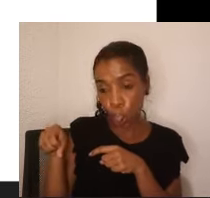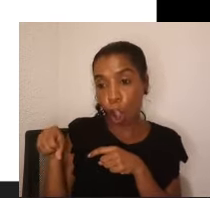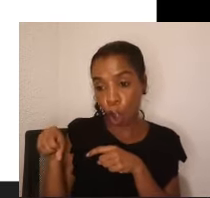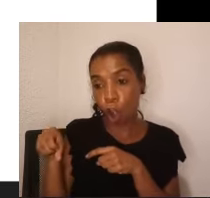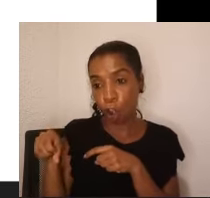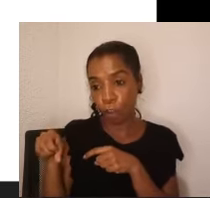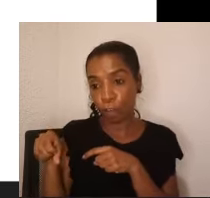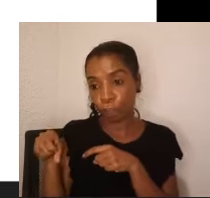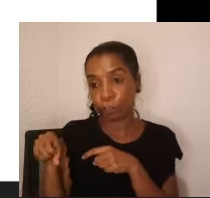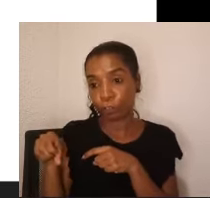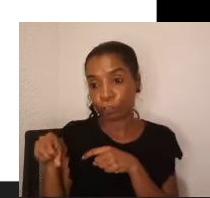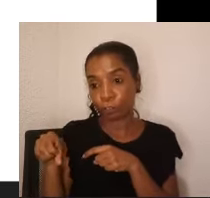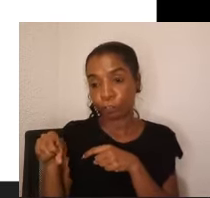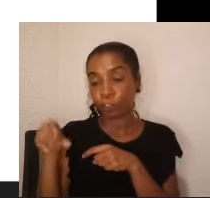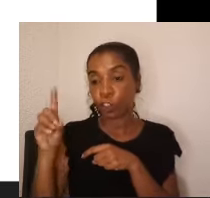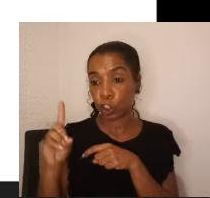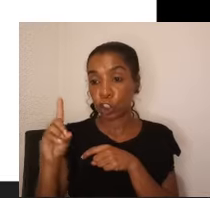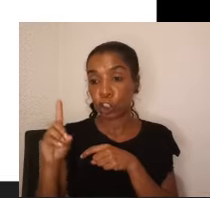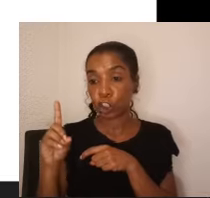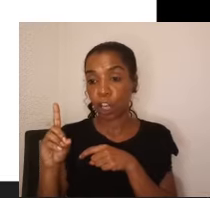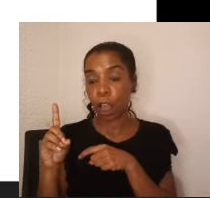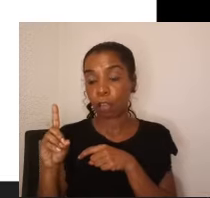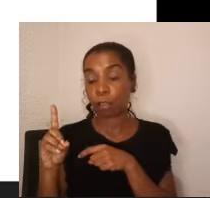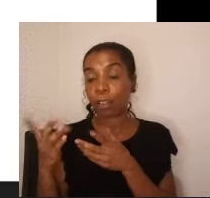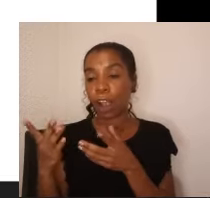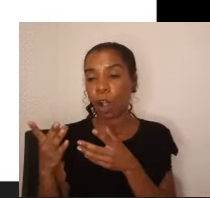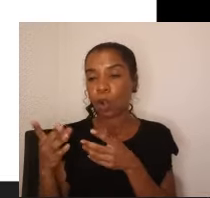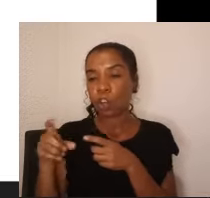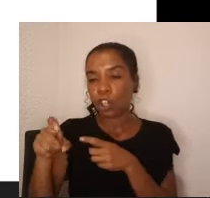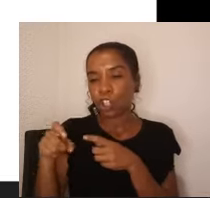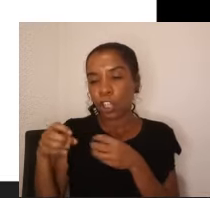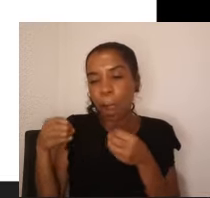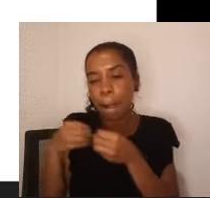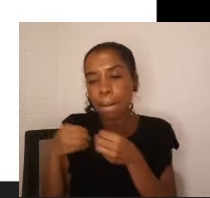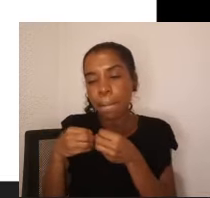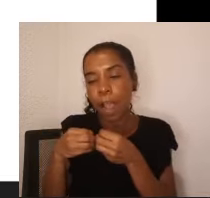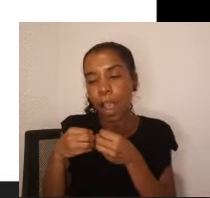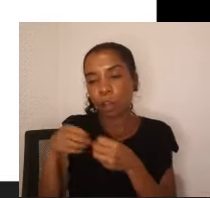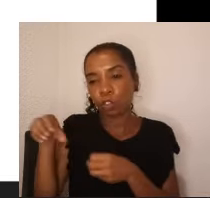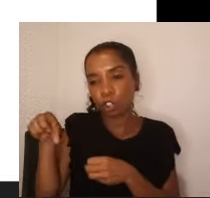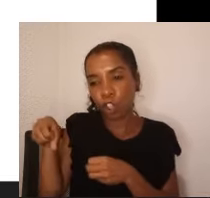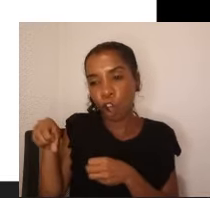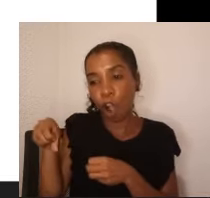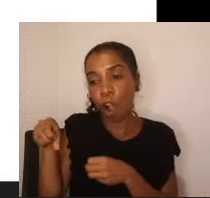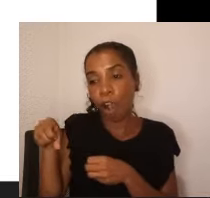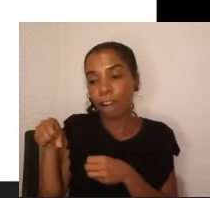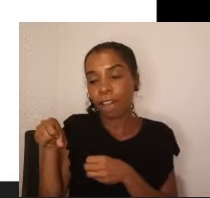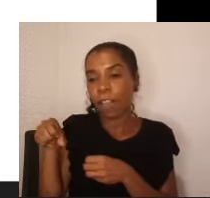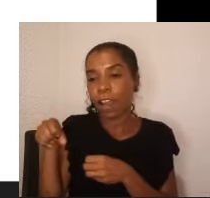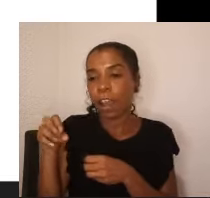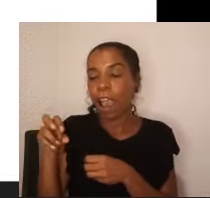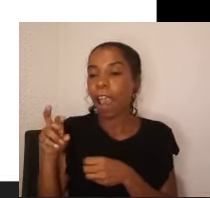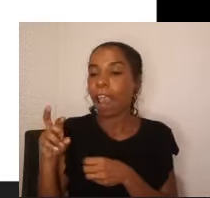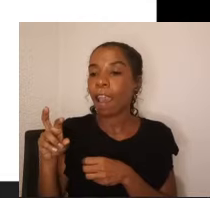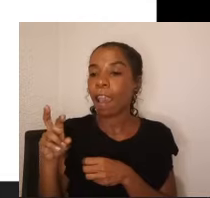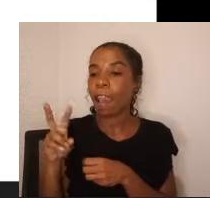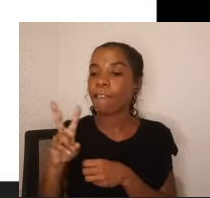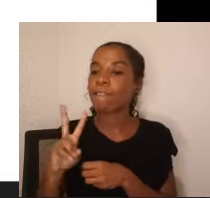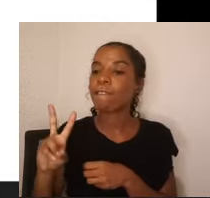de 9, então o x se aproxima de 9 por valores maiores que 9.